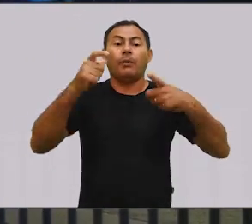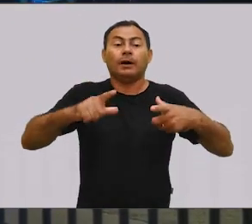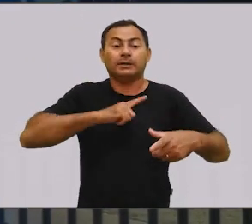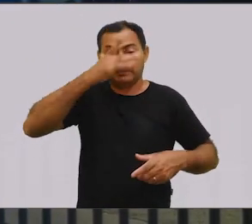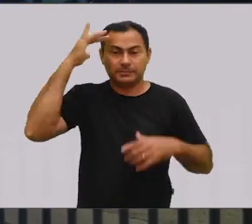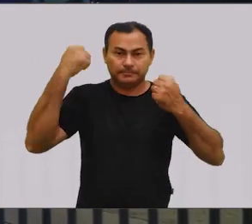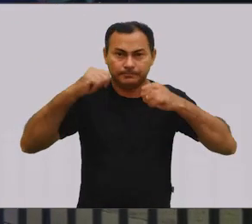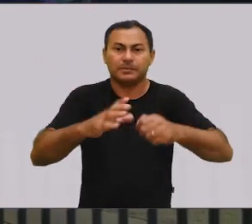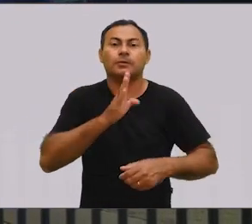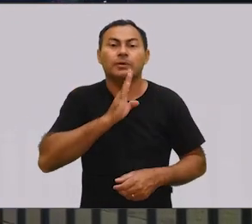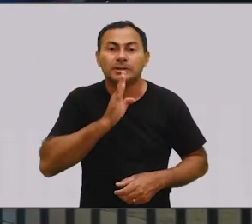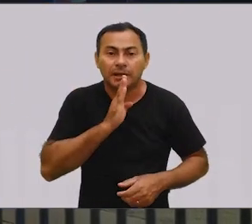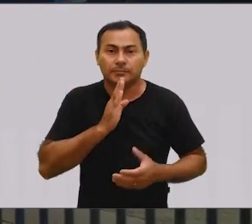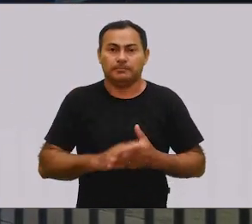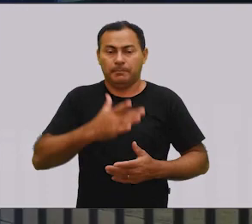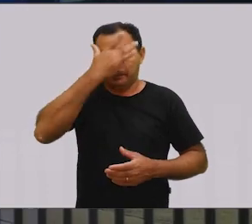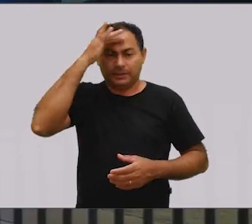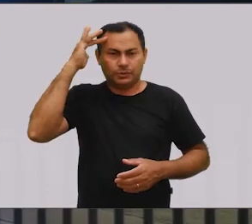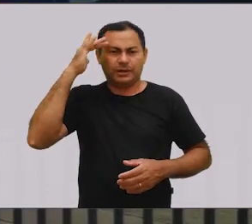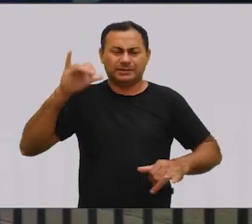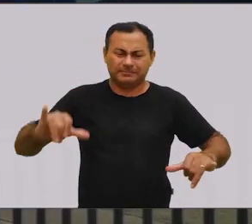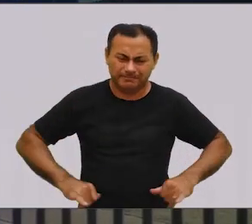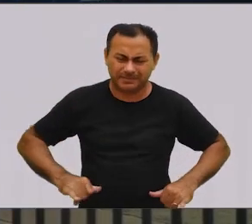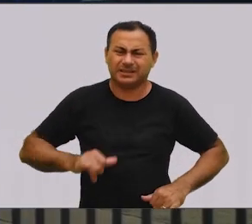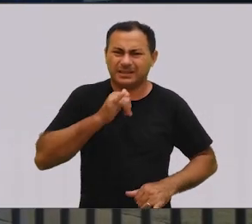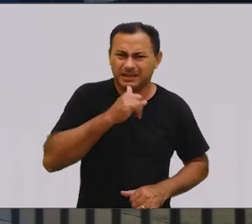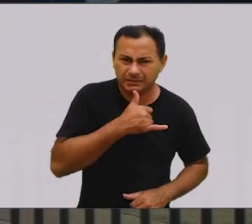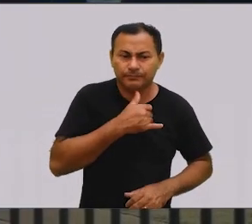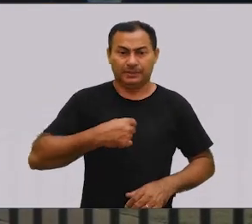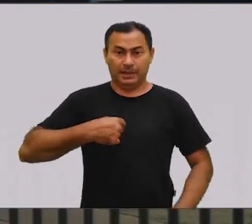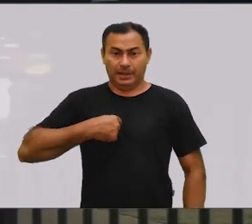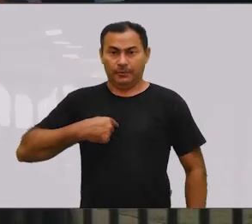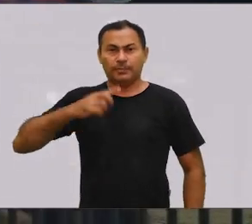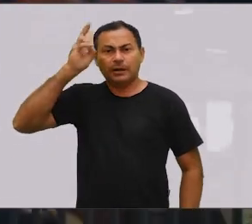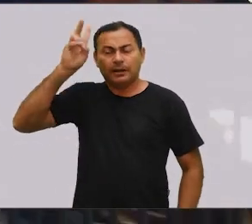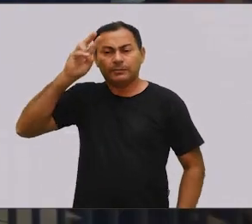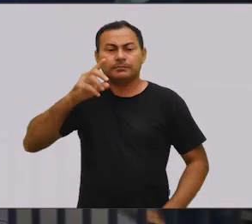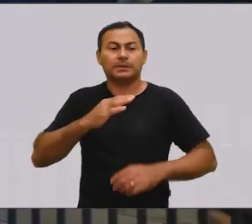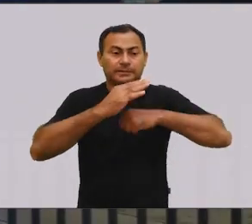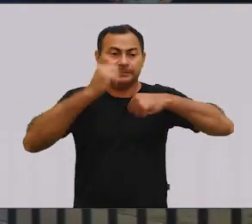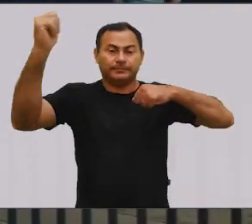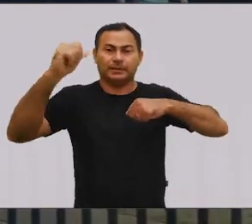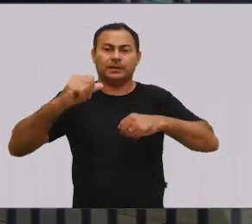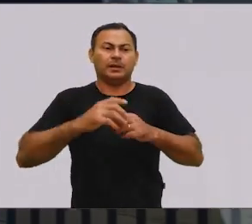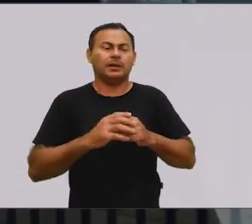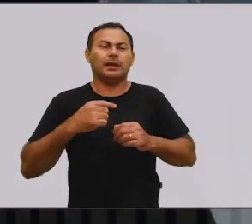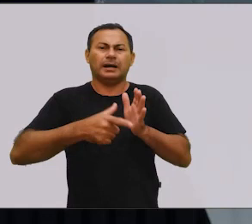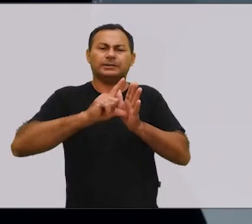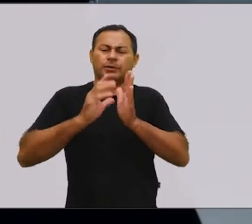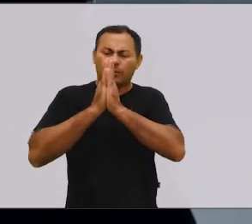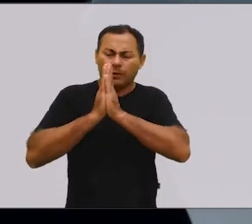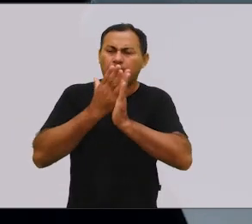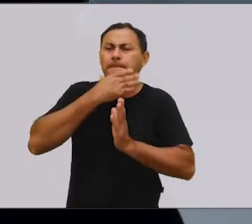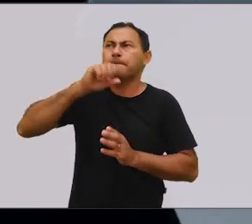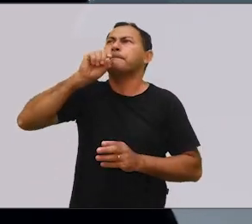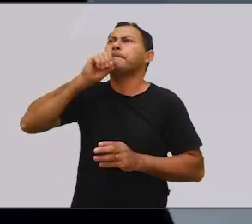onde há pessoas que precisam conhecê-lo, pessoas feridas. Lembro-me que em uma daquelas chamadas eu orei: